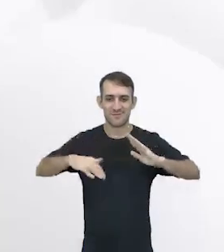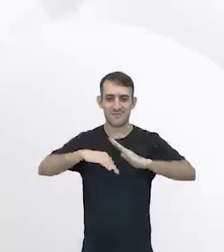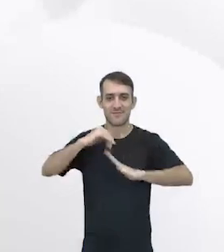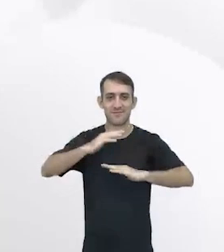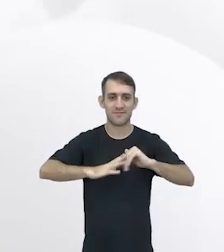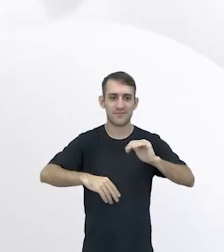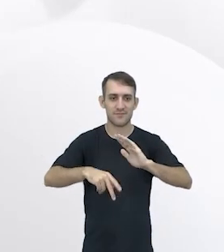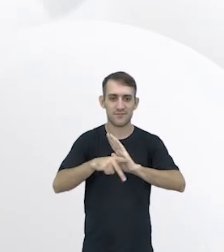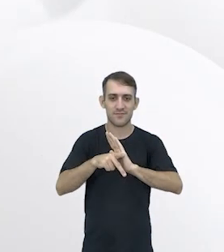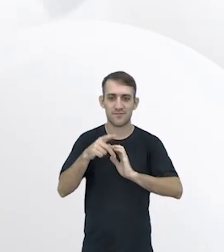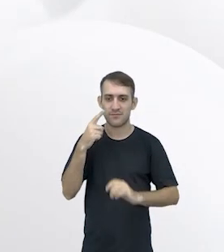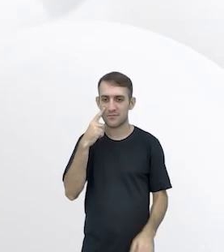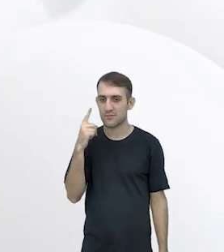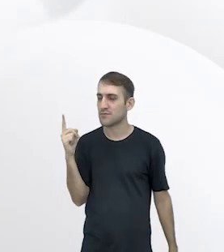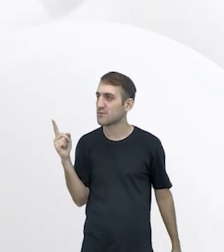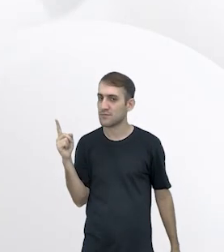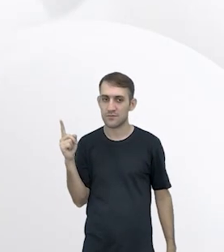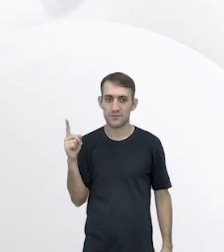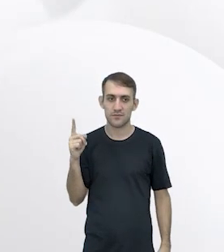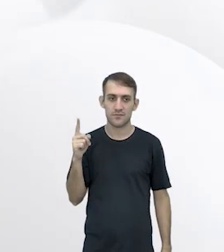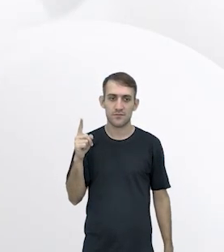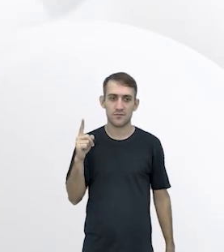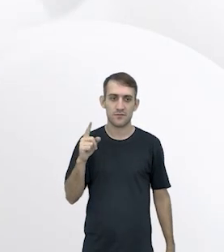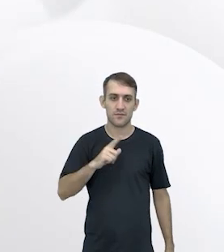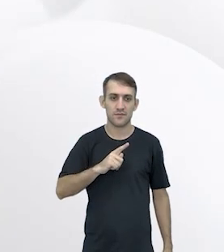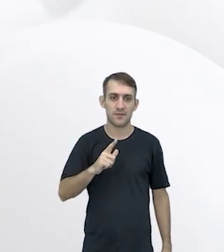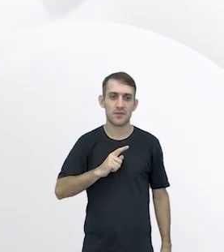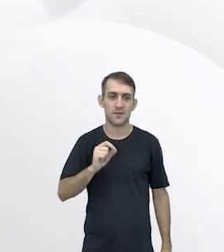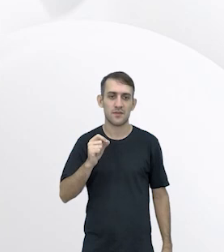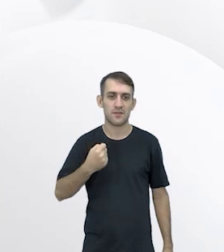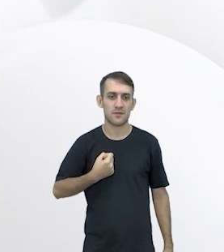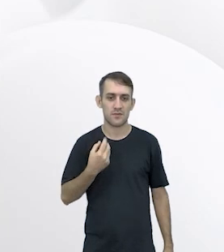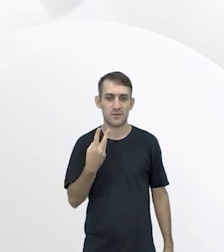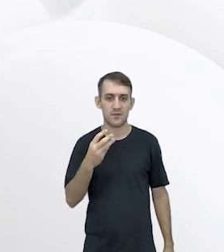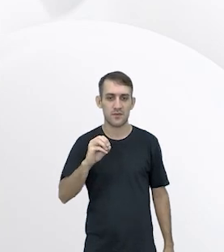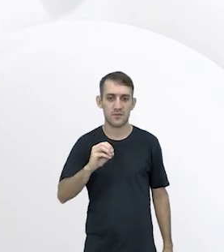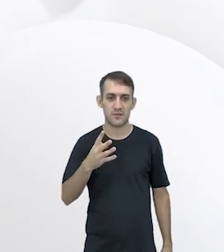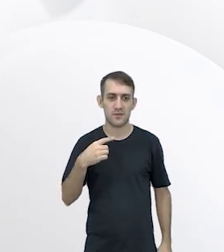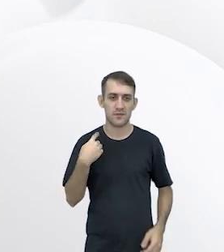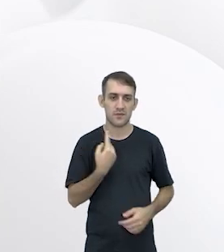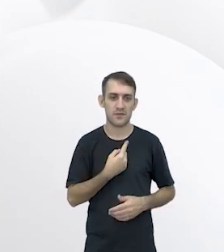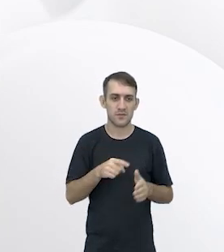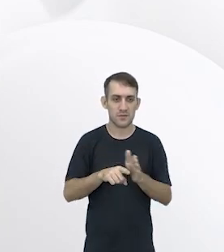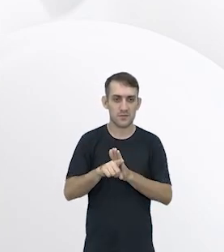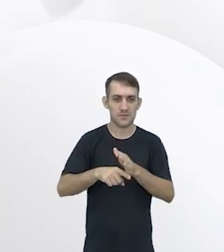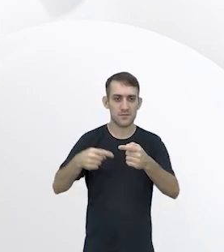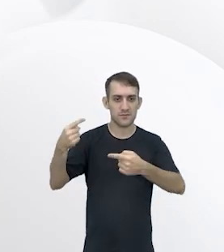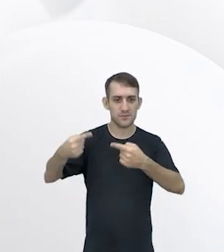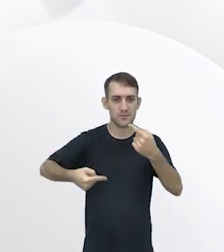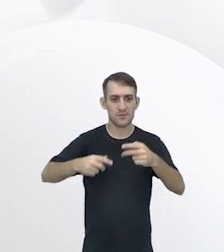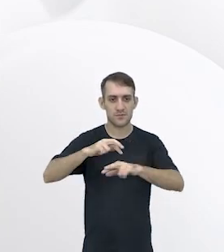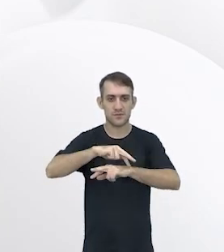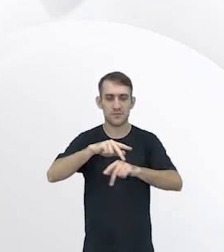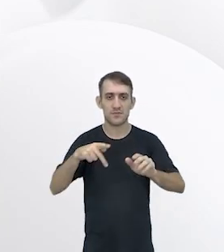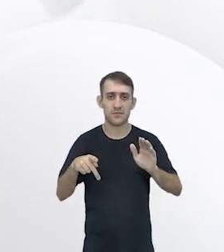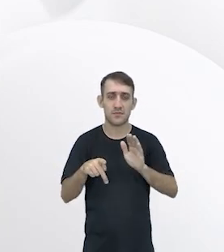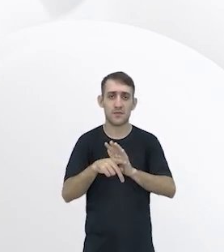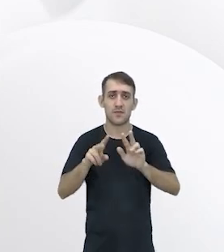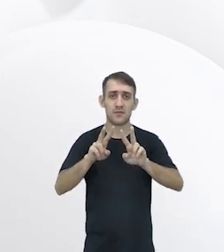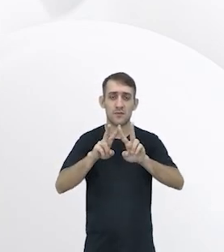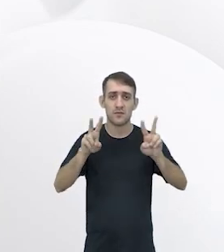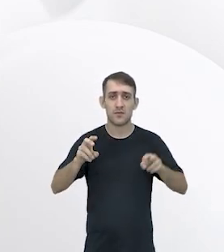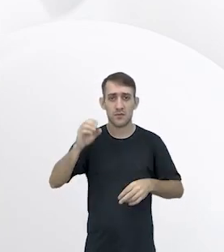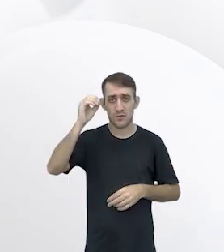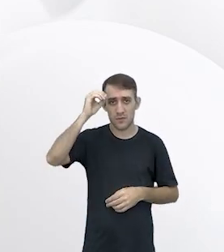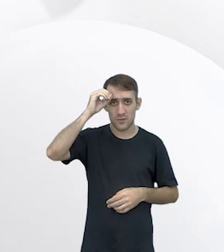né? Do EM13 CNT 304, que é analisar e debater situações controversas sobre